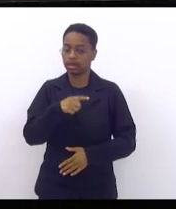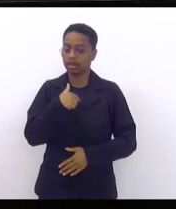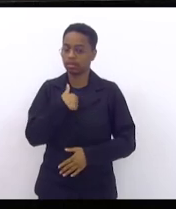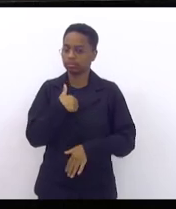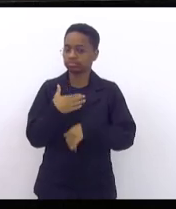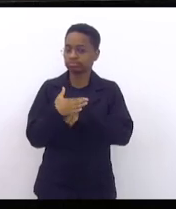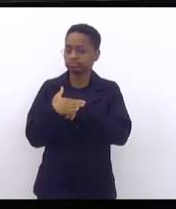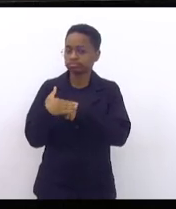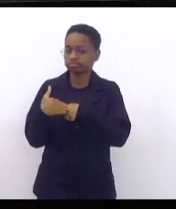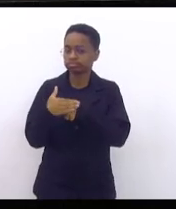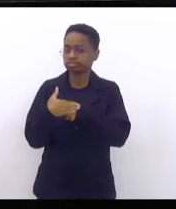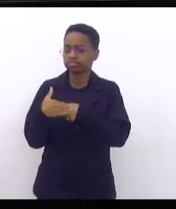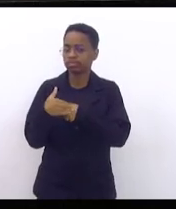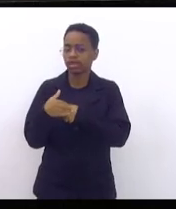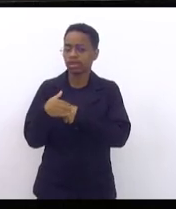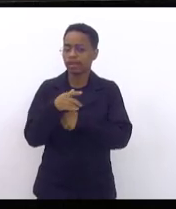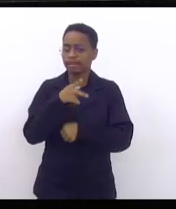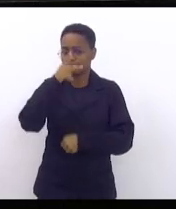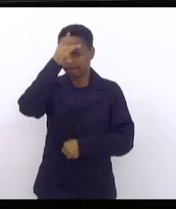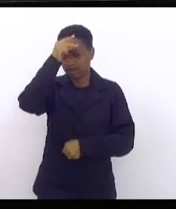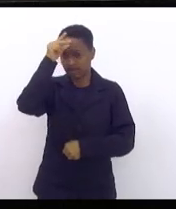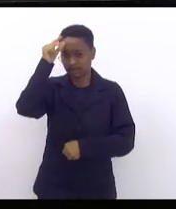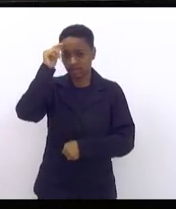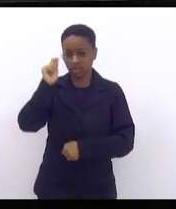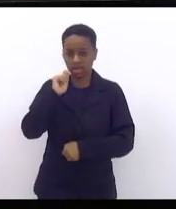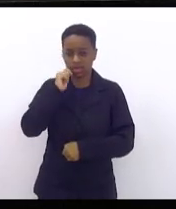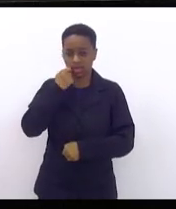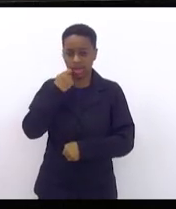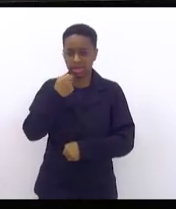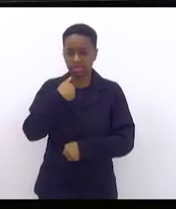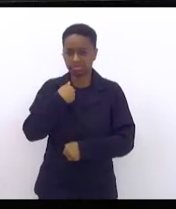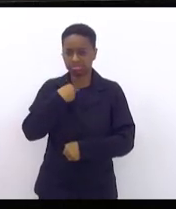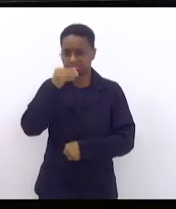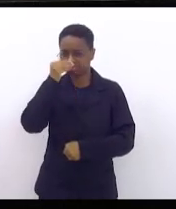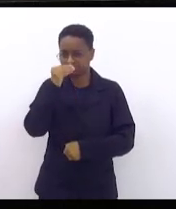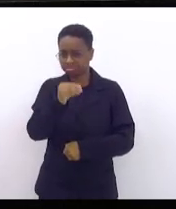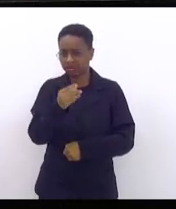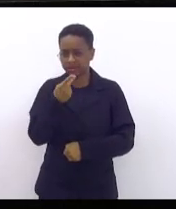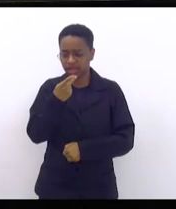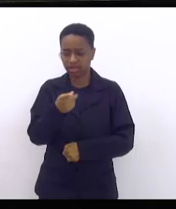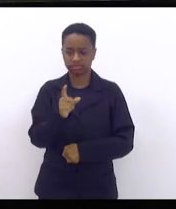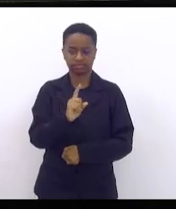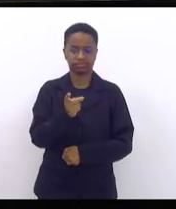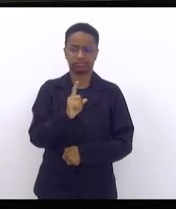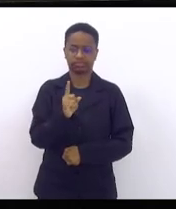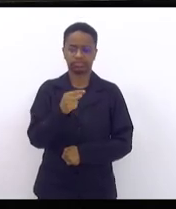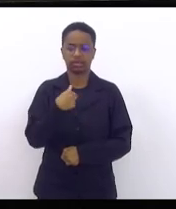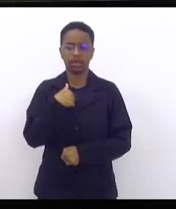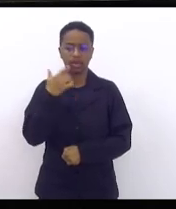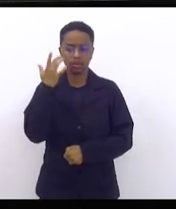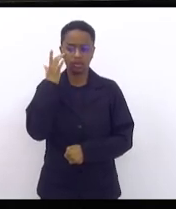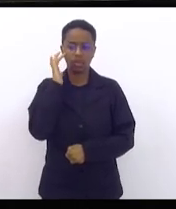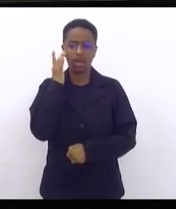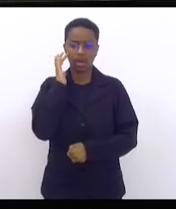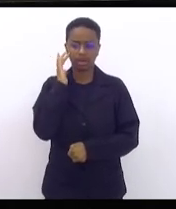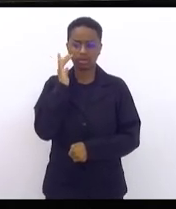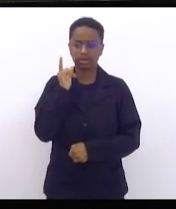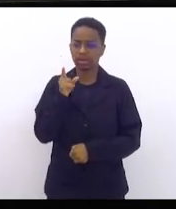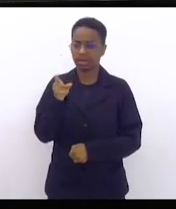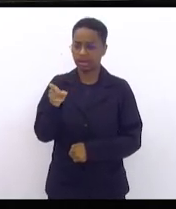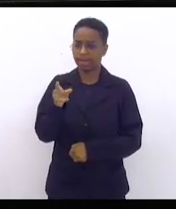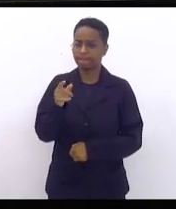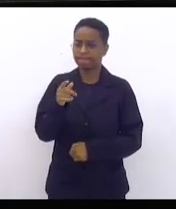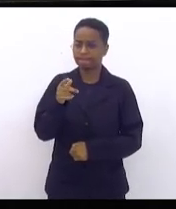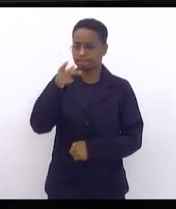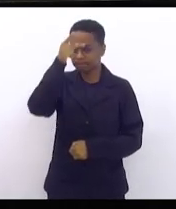pelo prefeito Eduardo Paes Não Abro Mão de dizer aqui e acho que ele foi induzido a erro